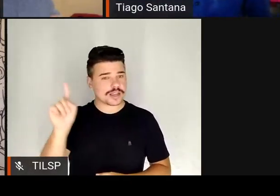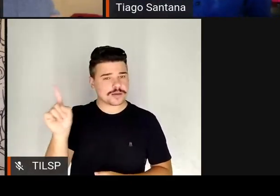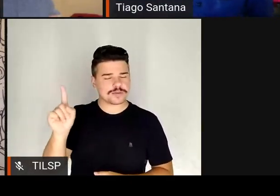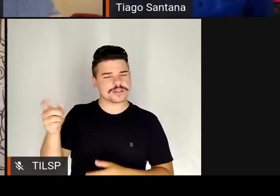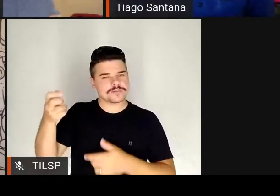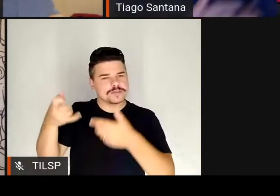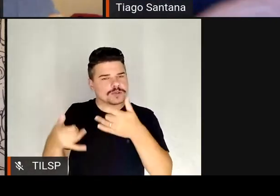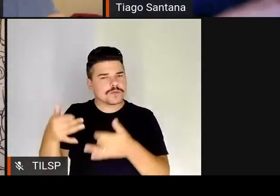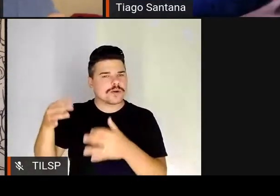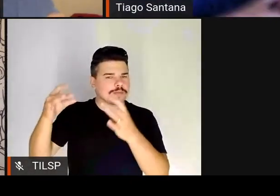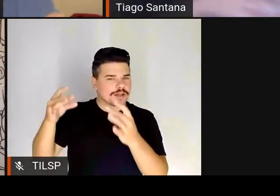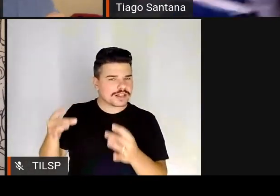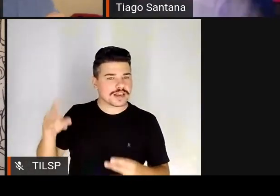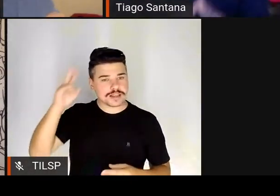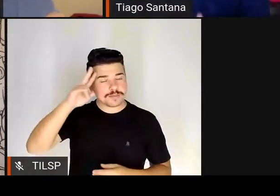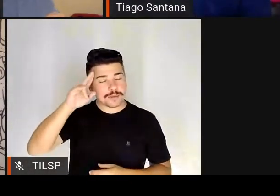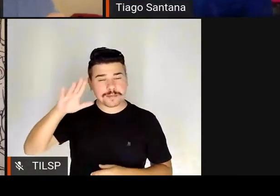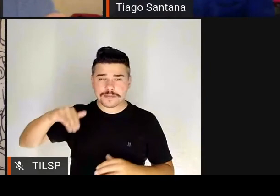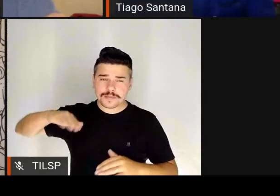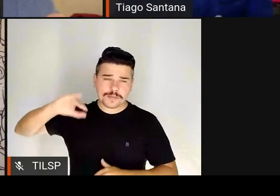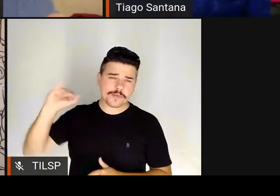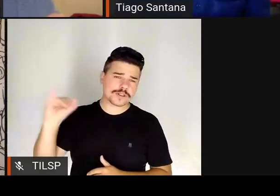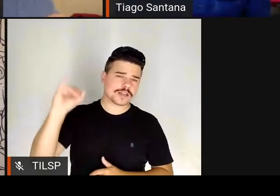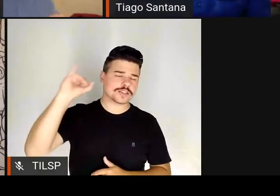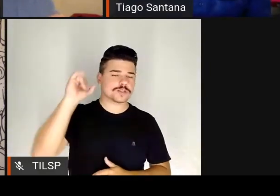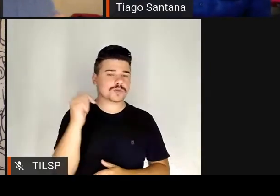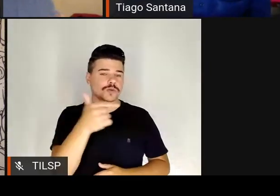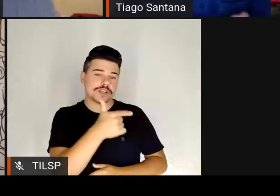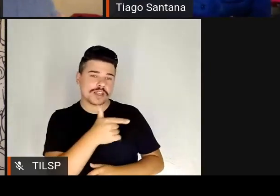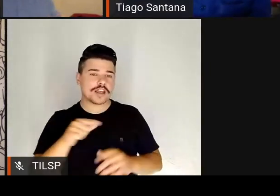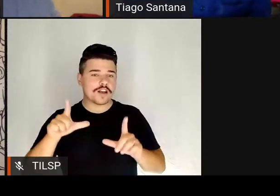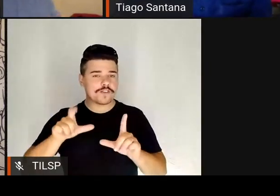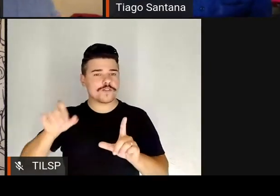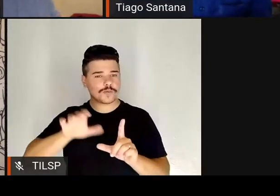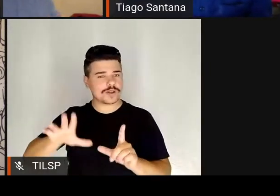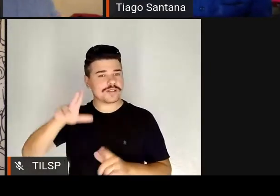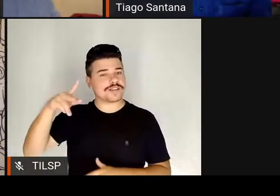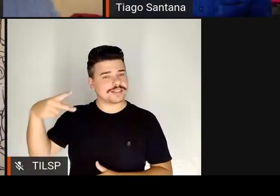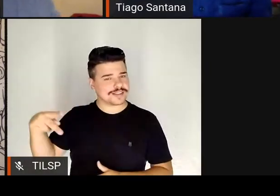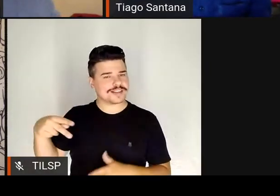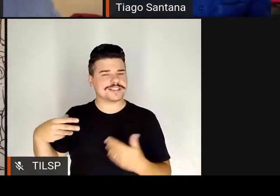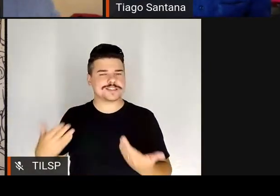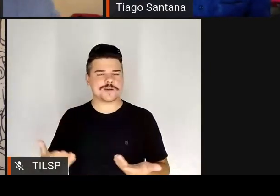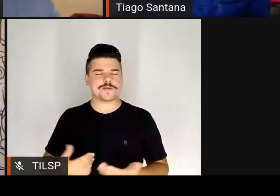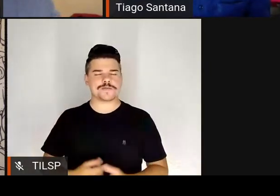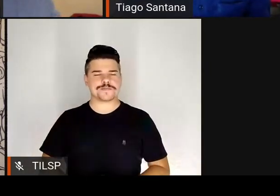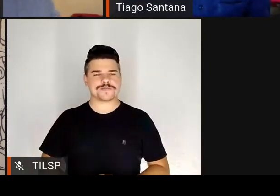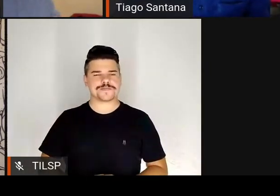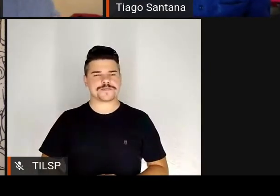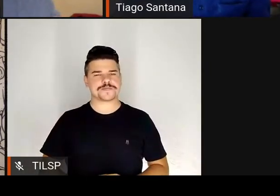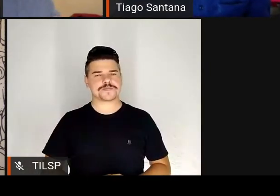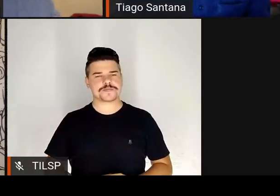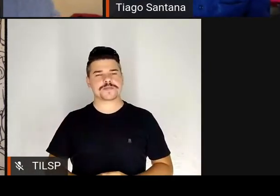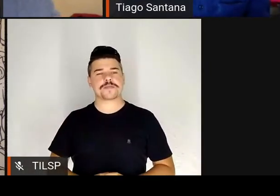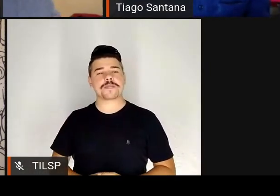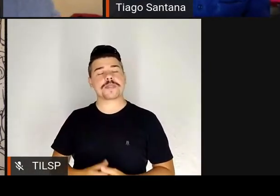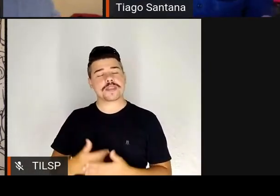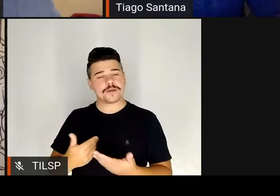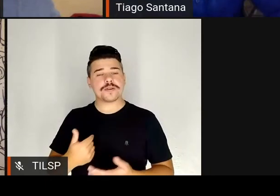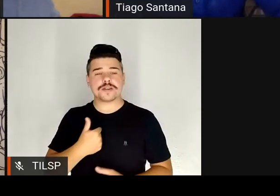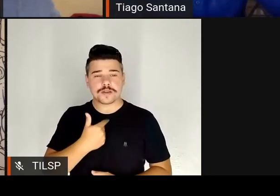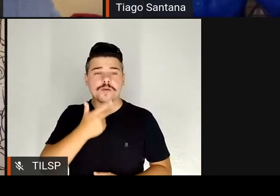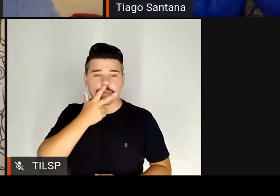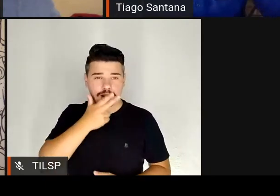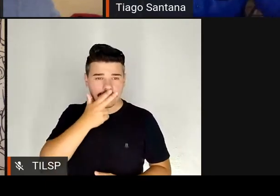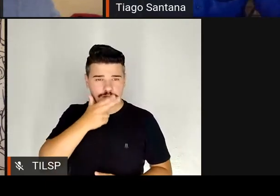lembrar, que era muito mais importante que a própria fotografia dele. Então, assim, eu acho que o Luciano,